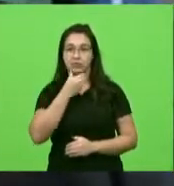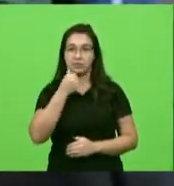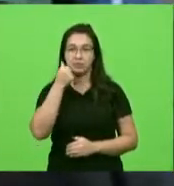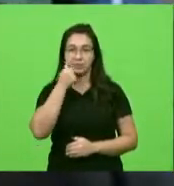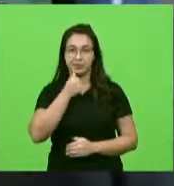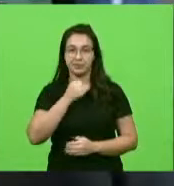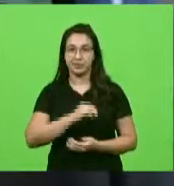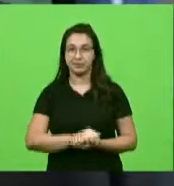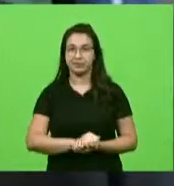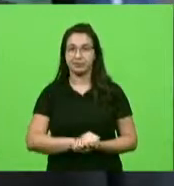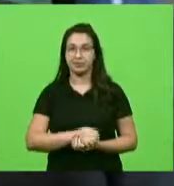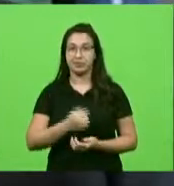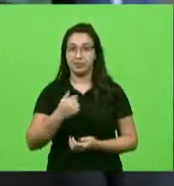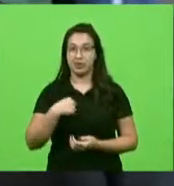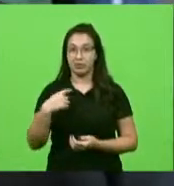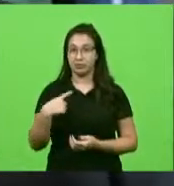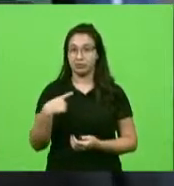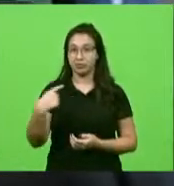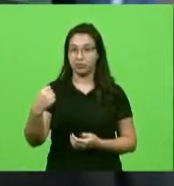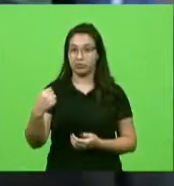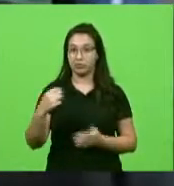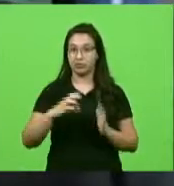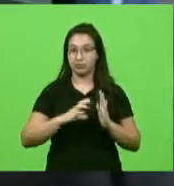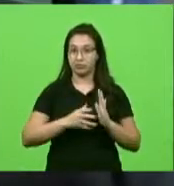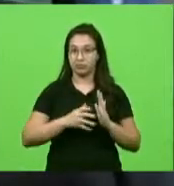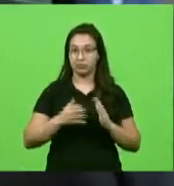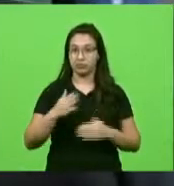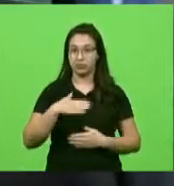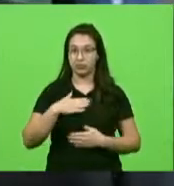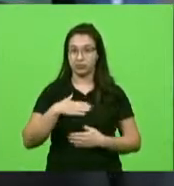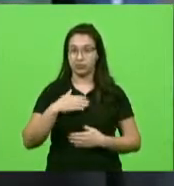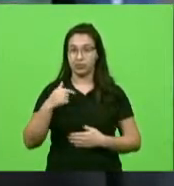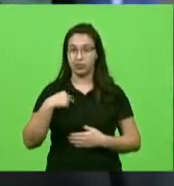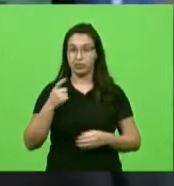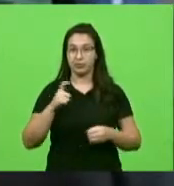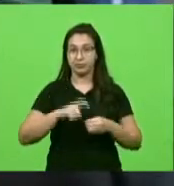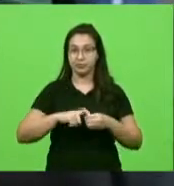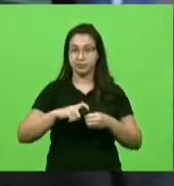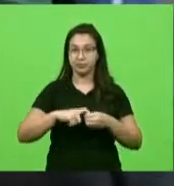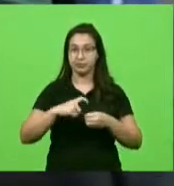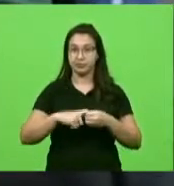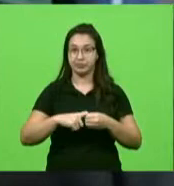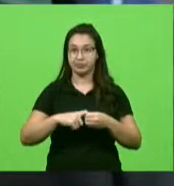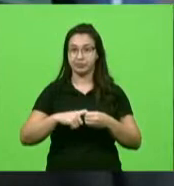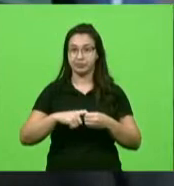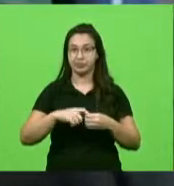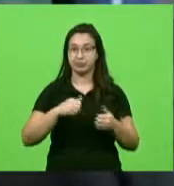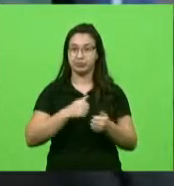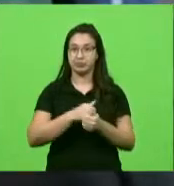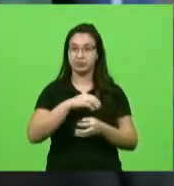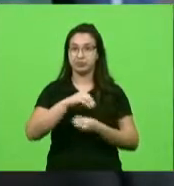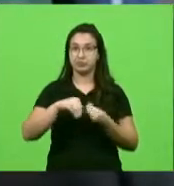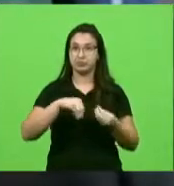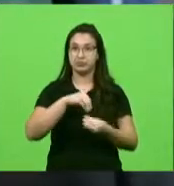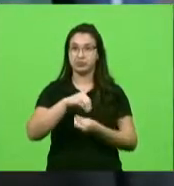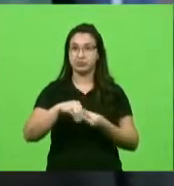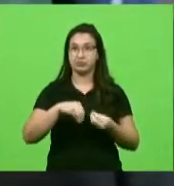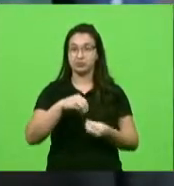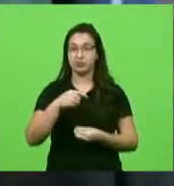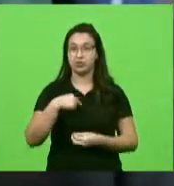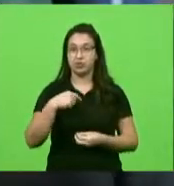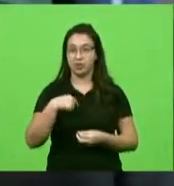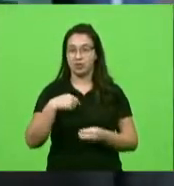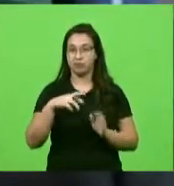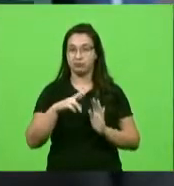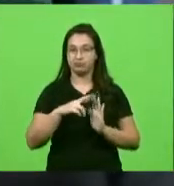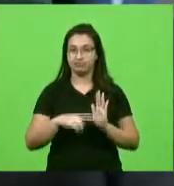designado pelos meus pares, que fui integrante deste Tribunal Misto, não posso deixar de iniciar meu relatório de